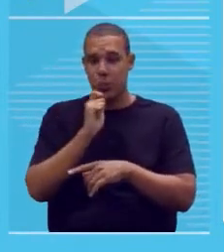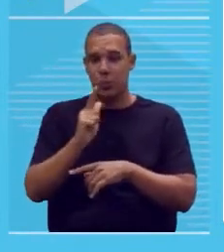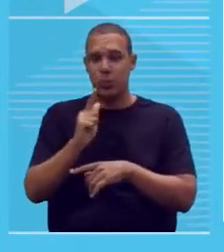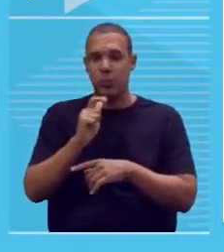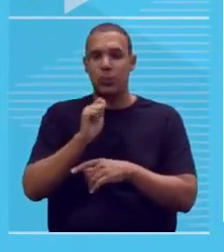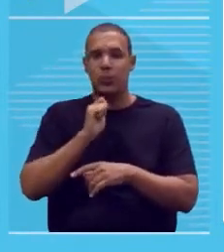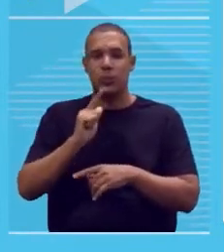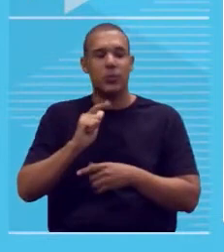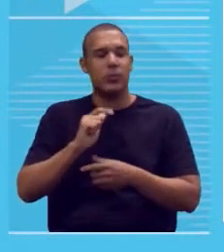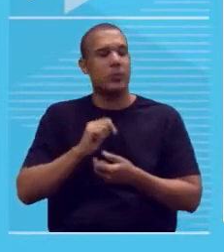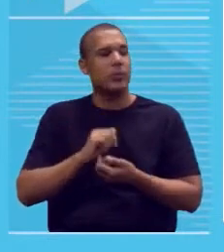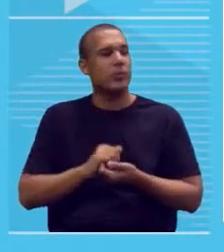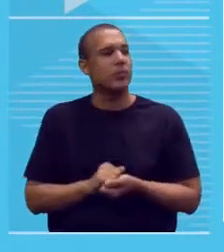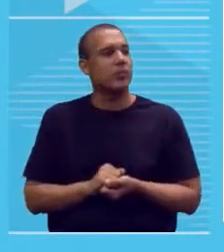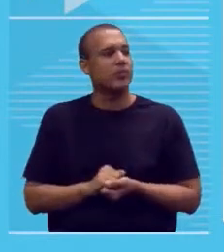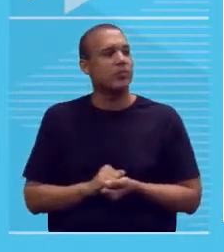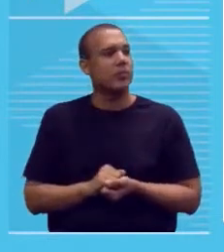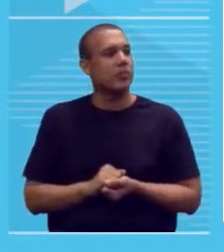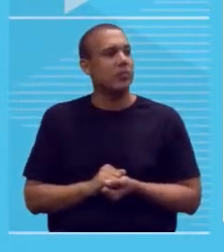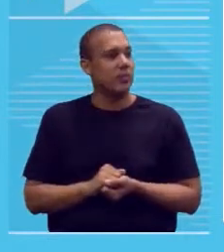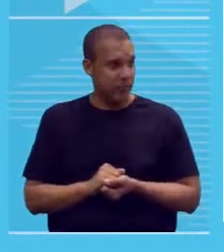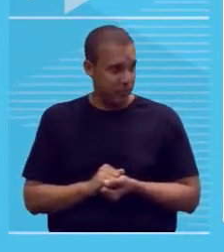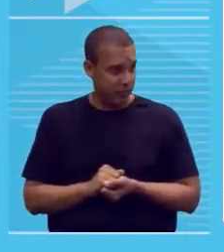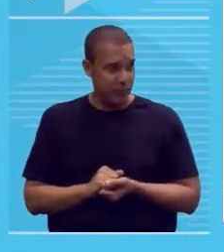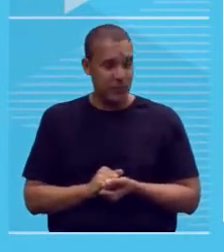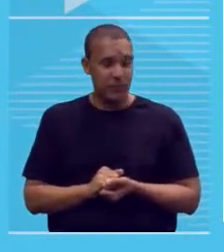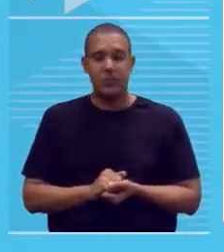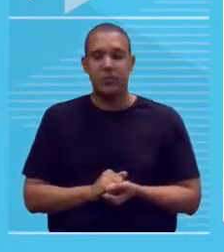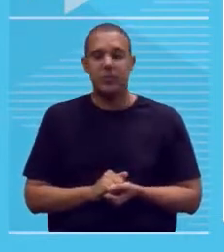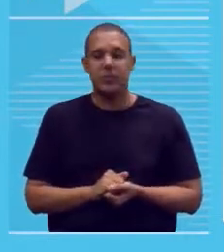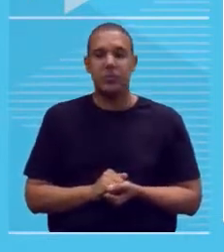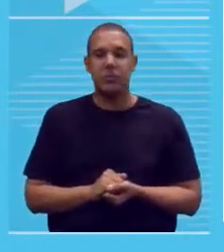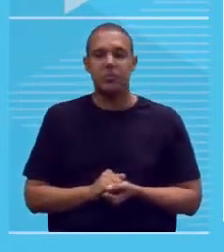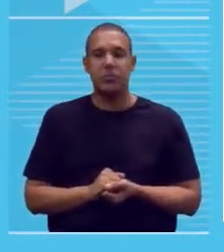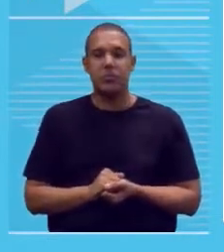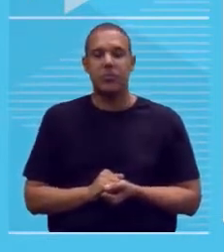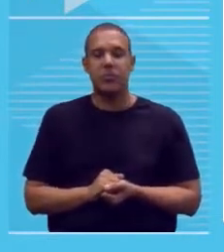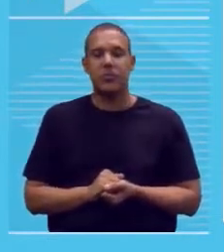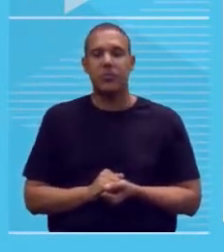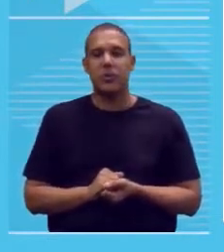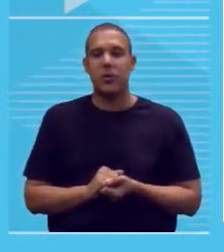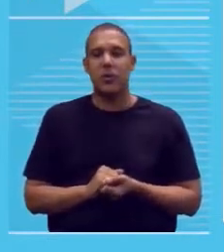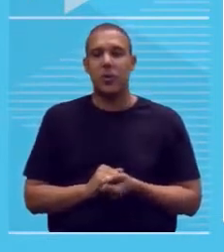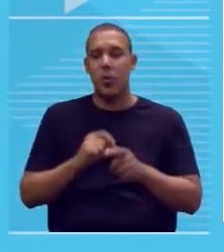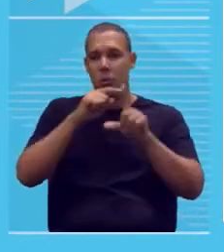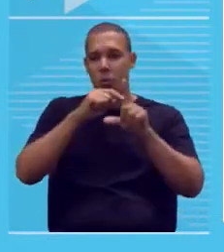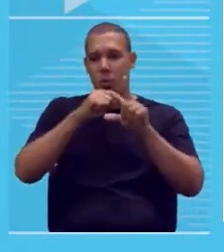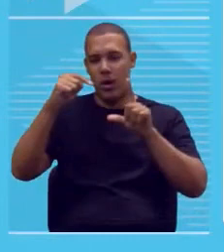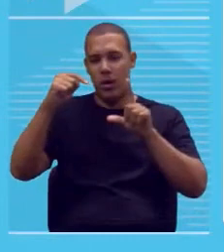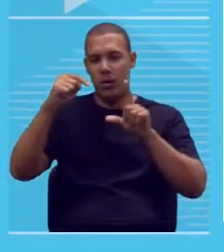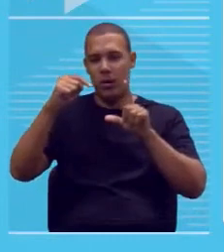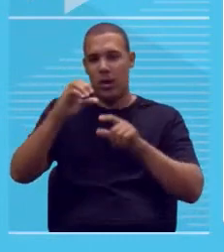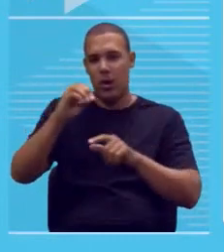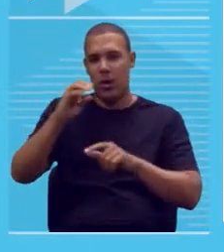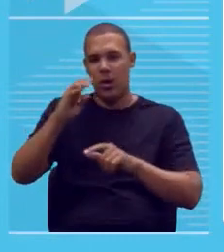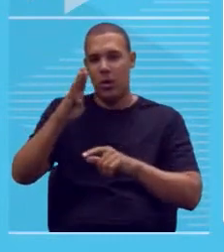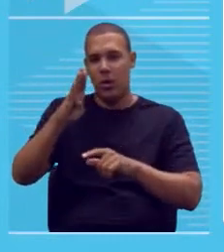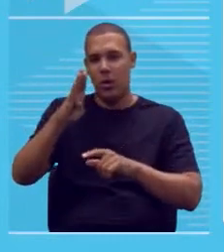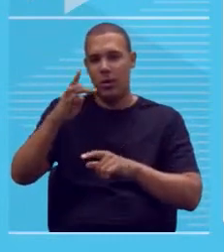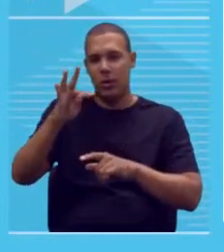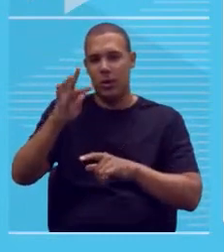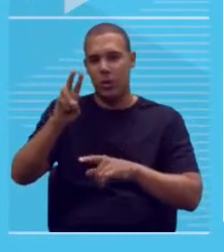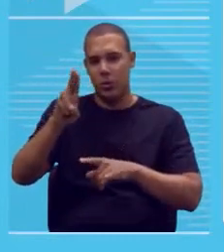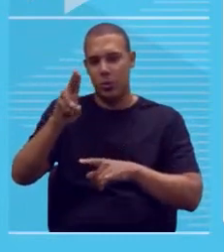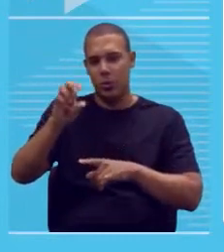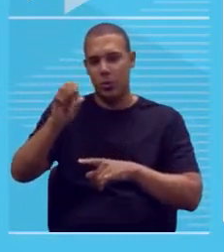Professor, tipo assim, o ângulo ali é obtuso. Meu ângulo é obtuso, né? Se o ângulo é